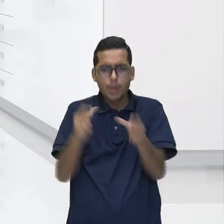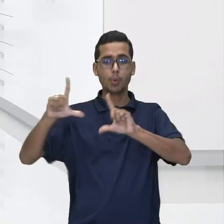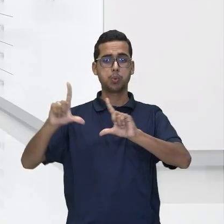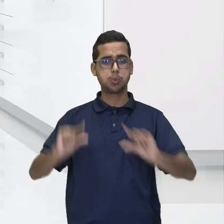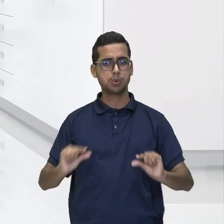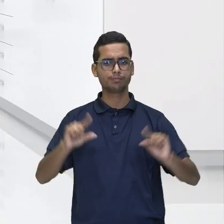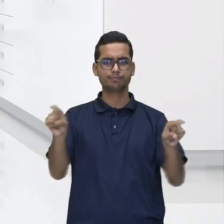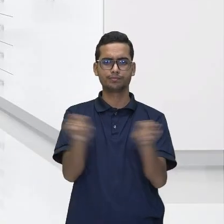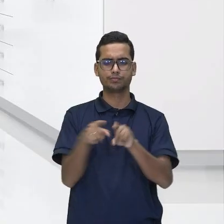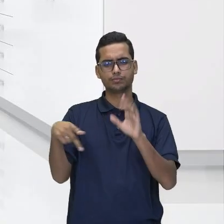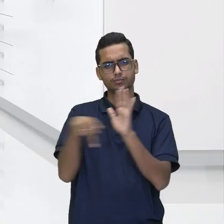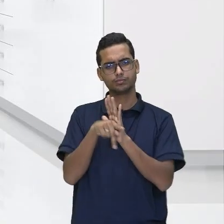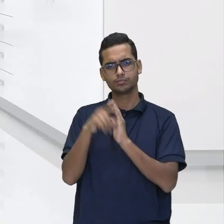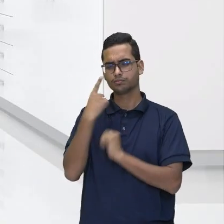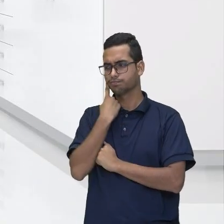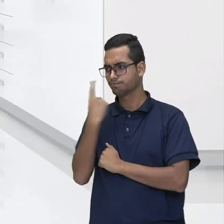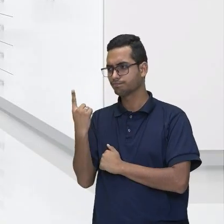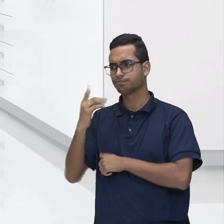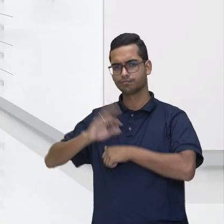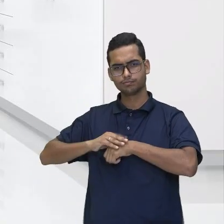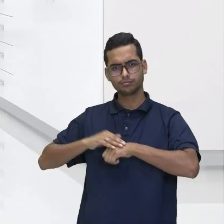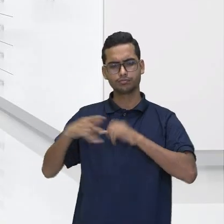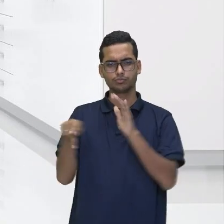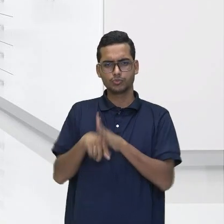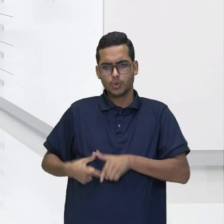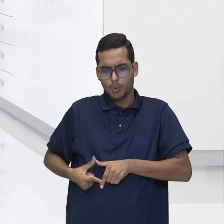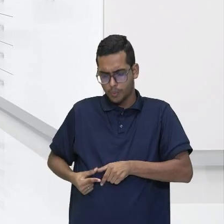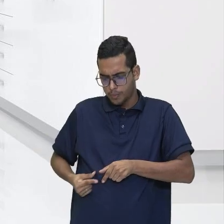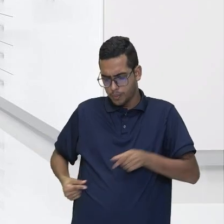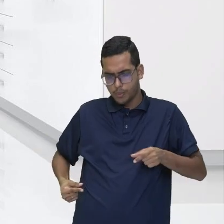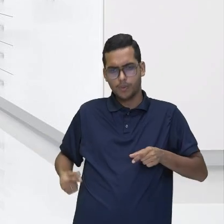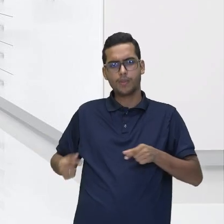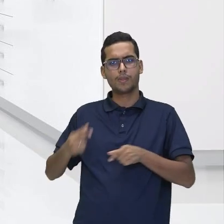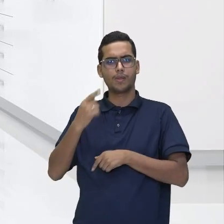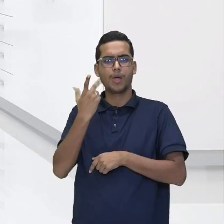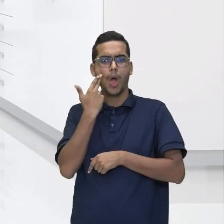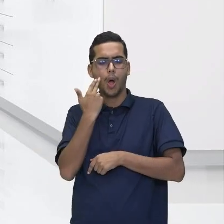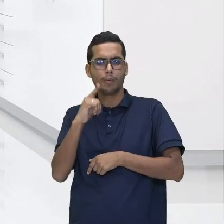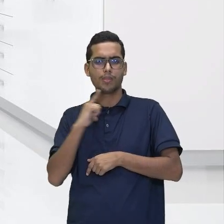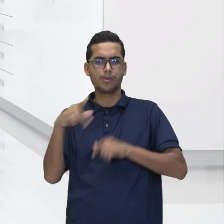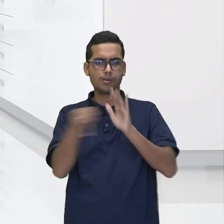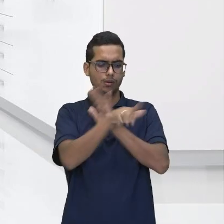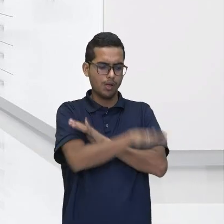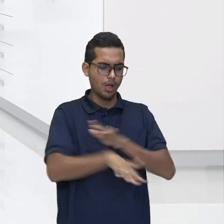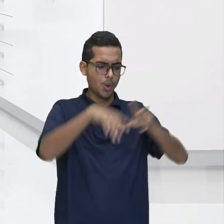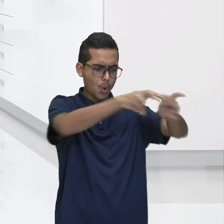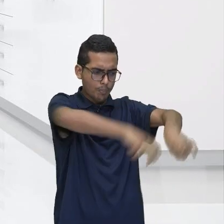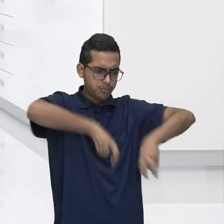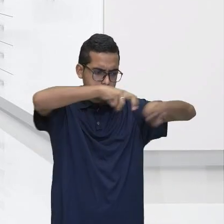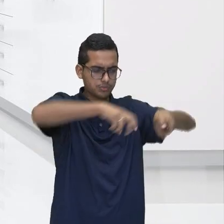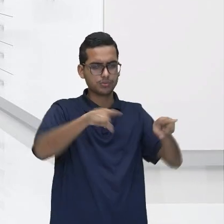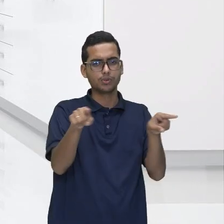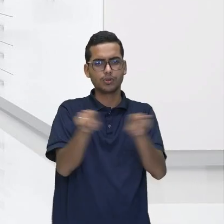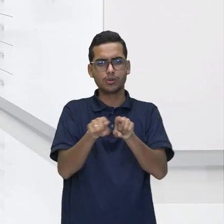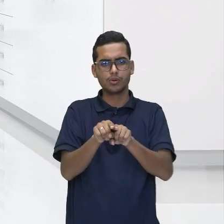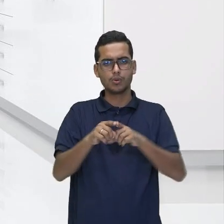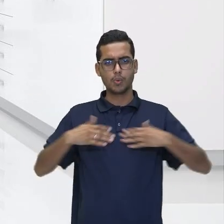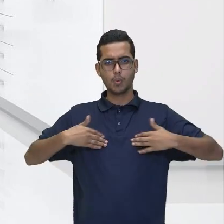ela é muito frequente em áreas de roçado, em áreas em que